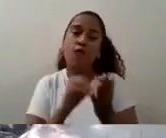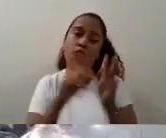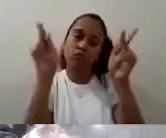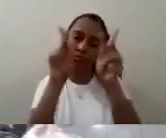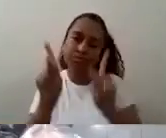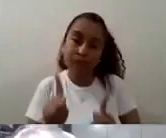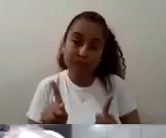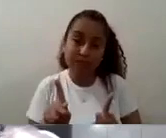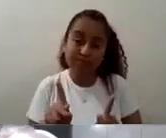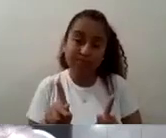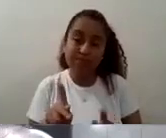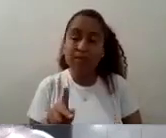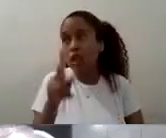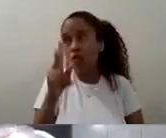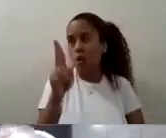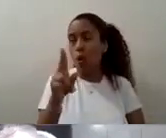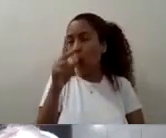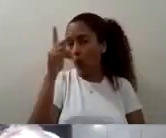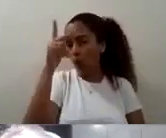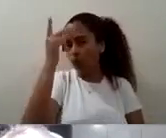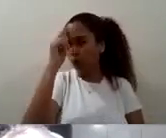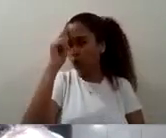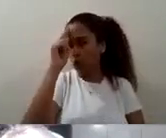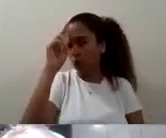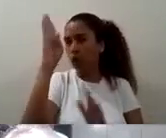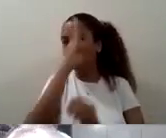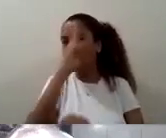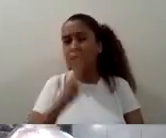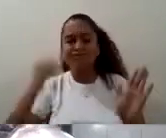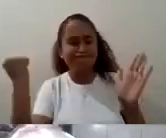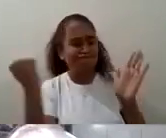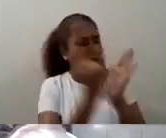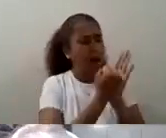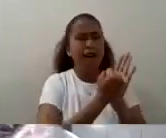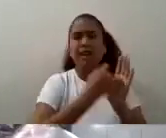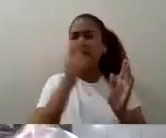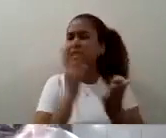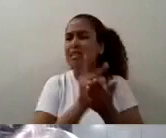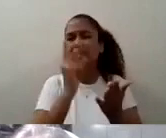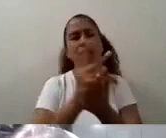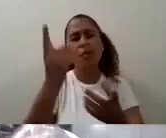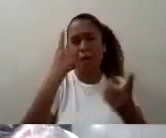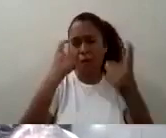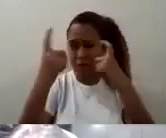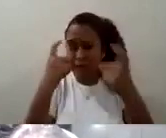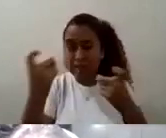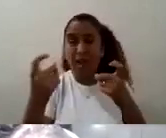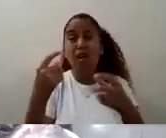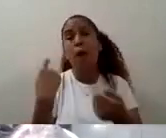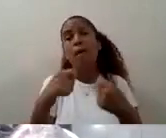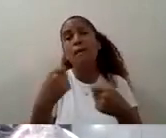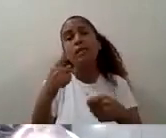é historicamente marcado pela violência, a gente precisa ter ações efetivas para que a paz